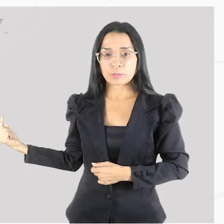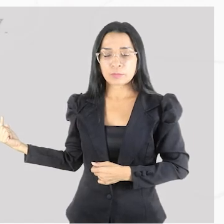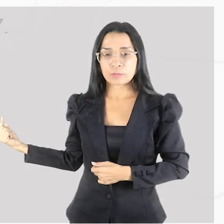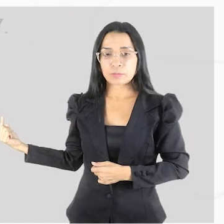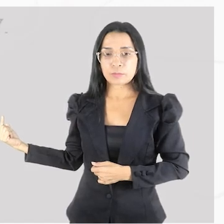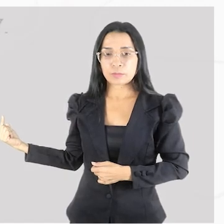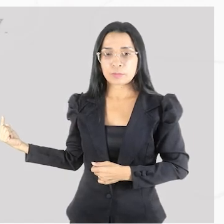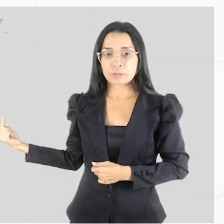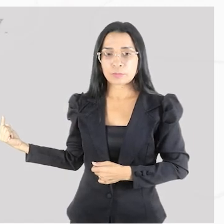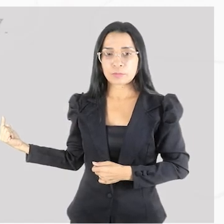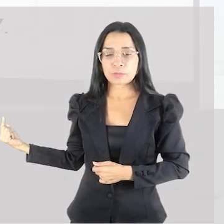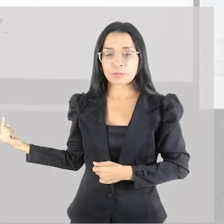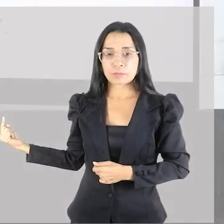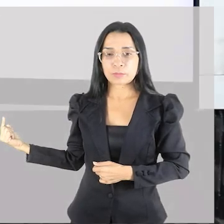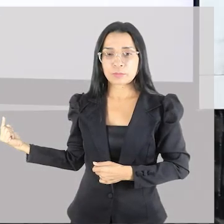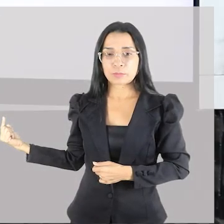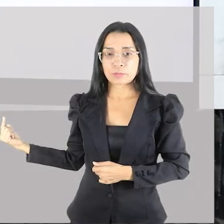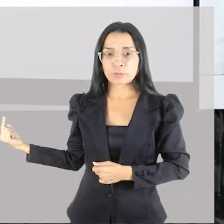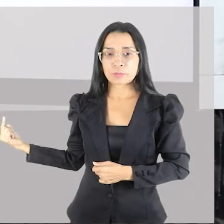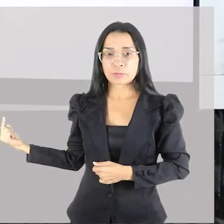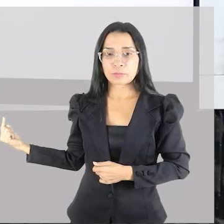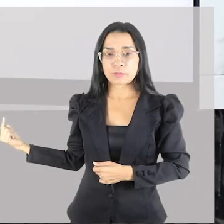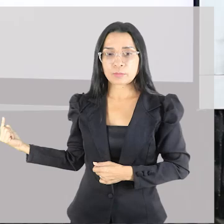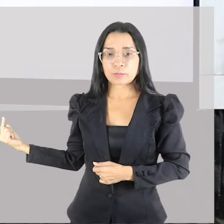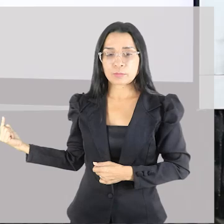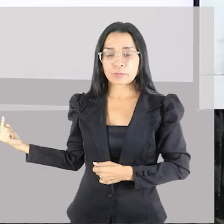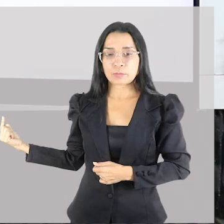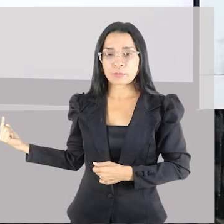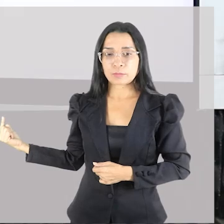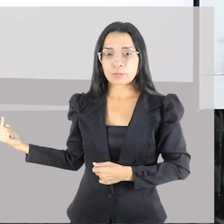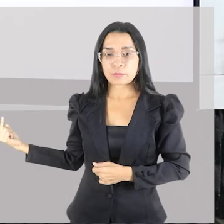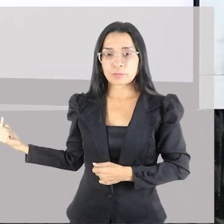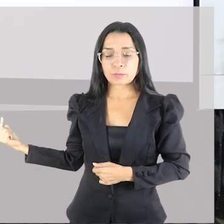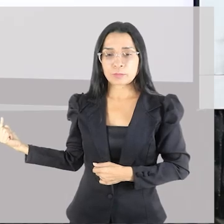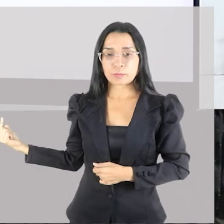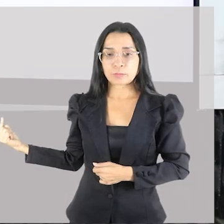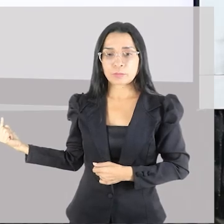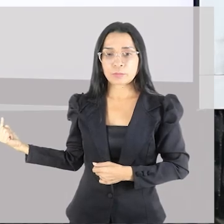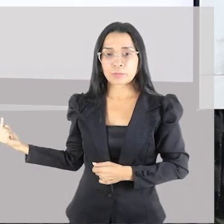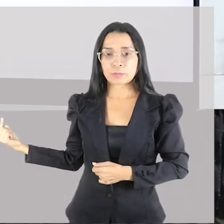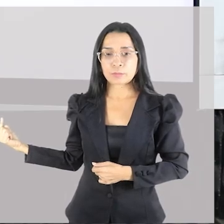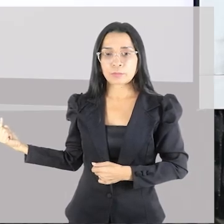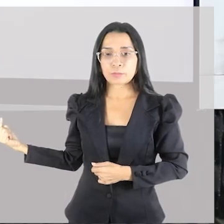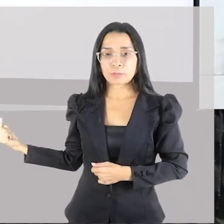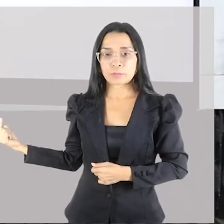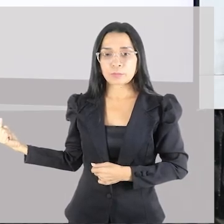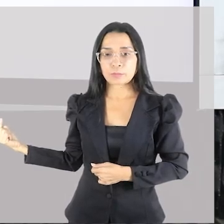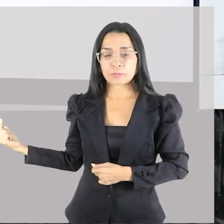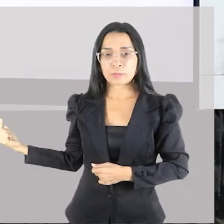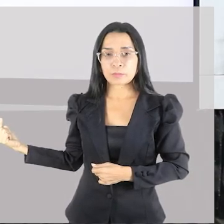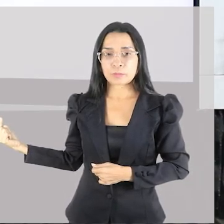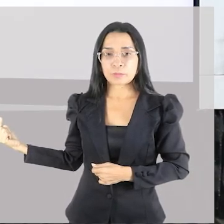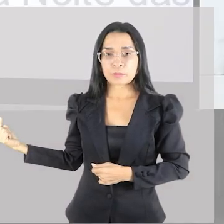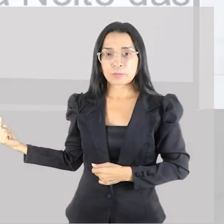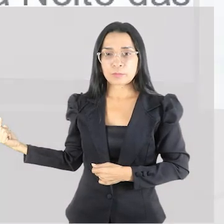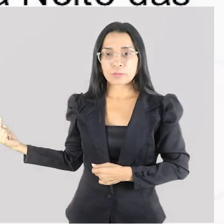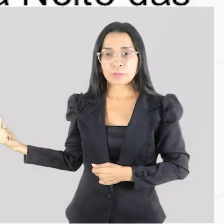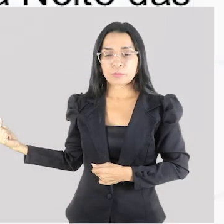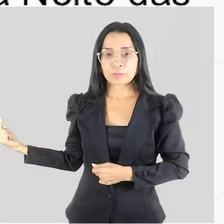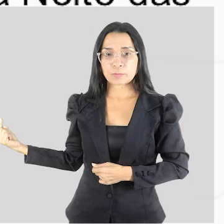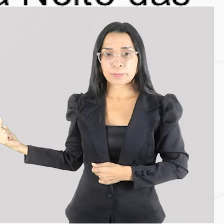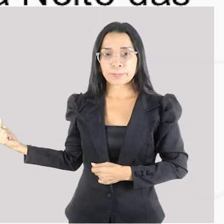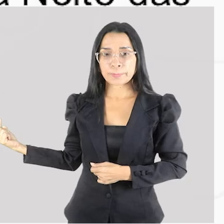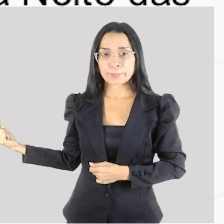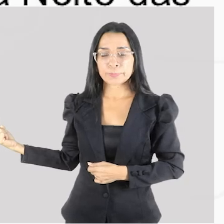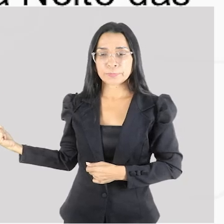o país hão de habitar. É do Amaral, né? Carvalho, Estudos Pernambucanos. O